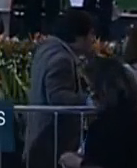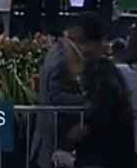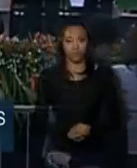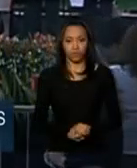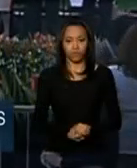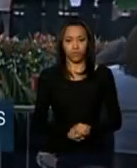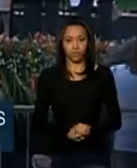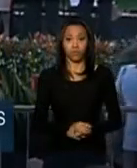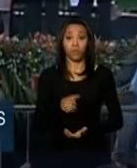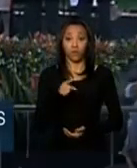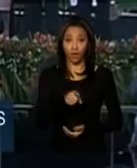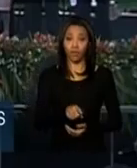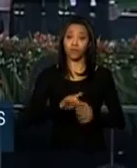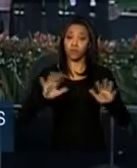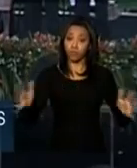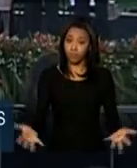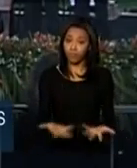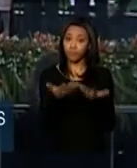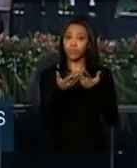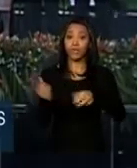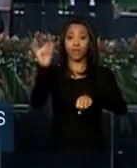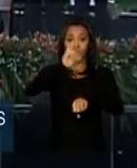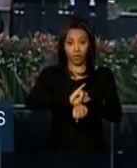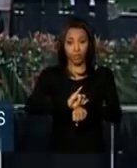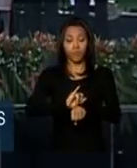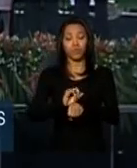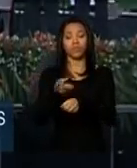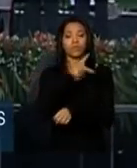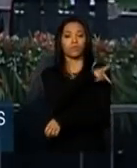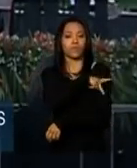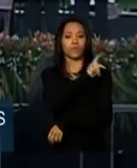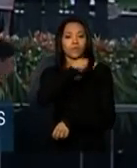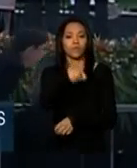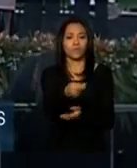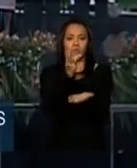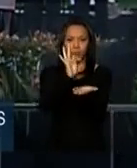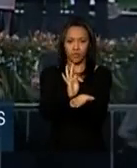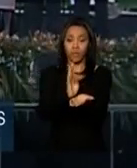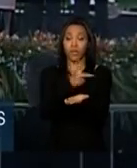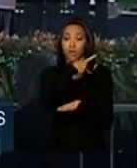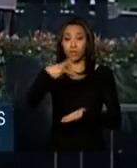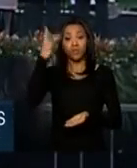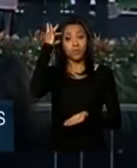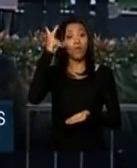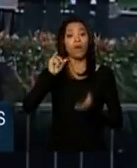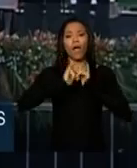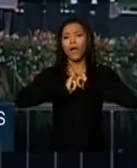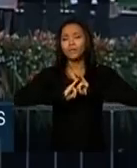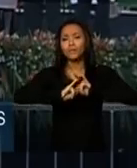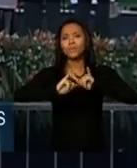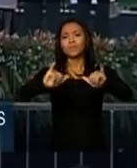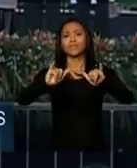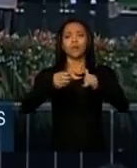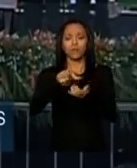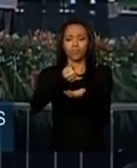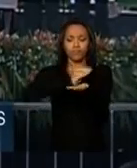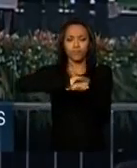Essa é a cerimônia em Teresina, Piauí, em que a presidenta Dilma Rousseff vai anunciar investimentos em